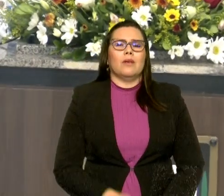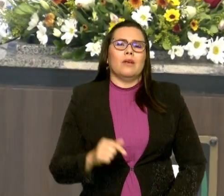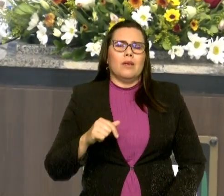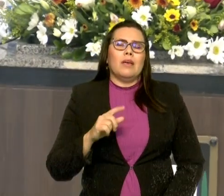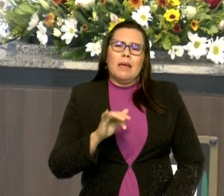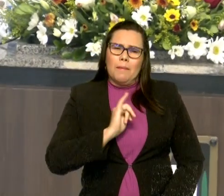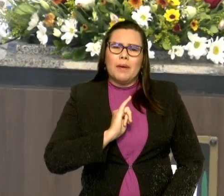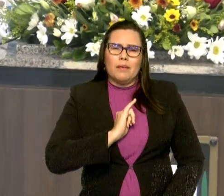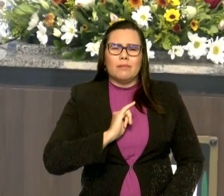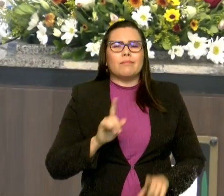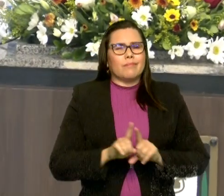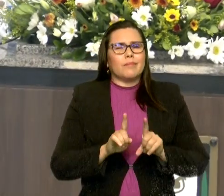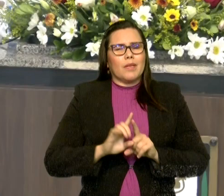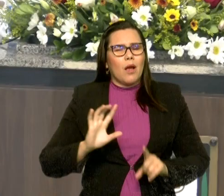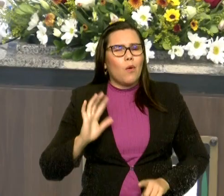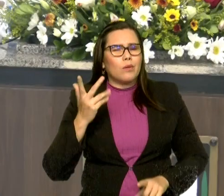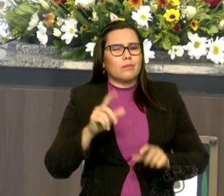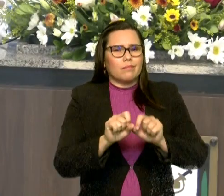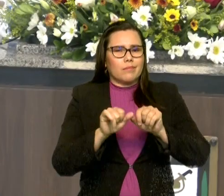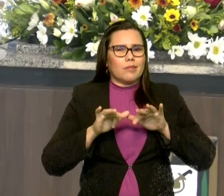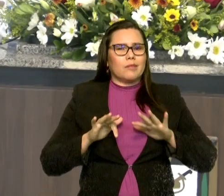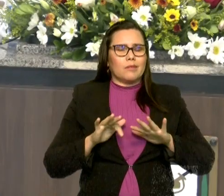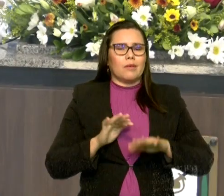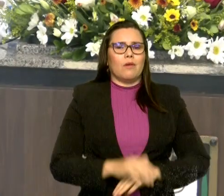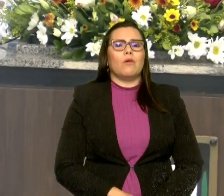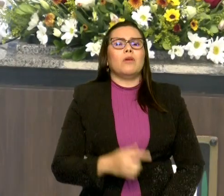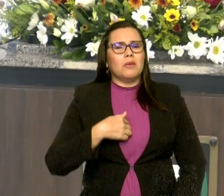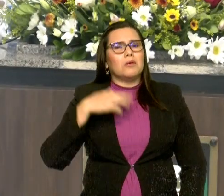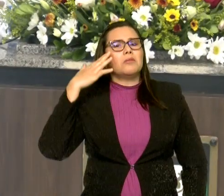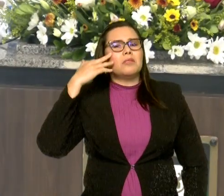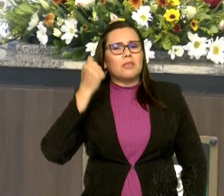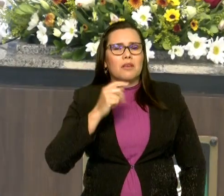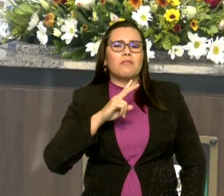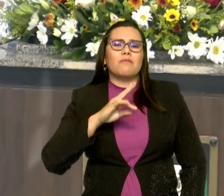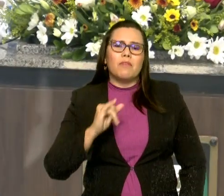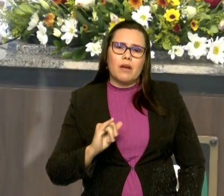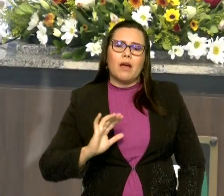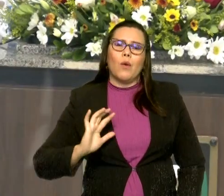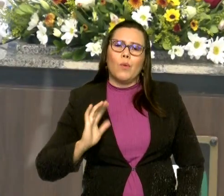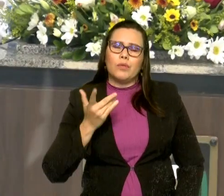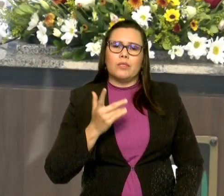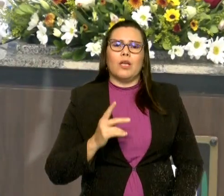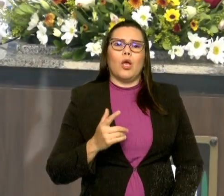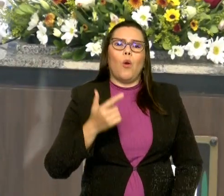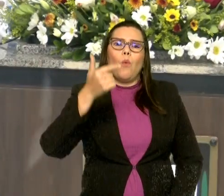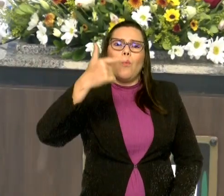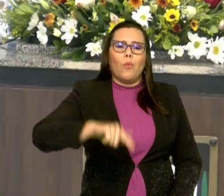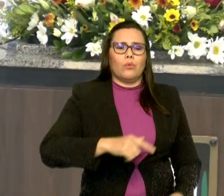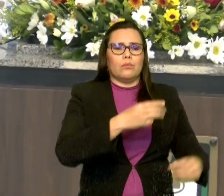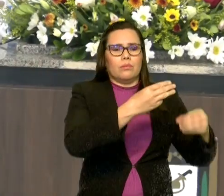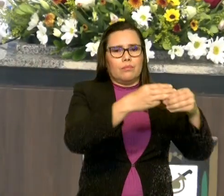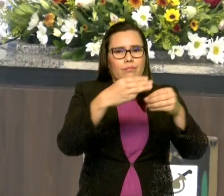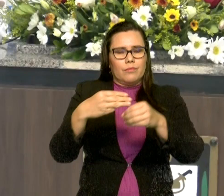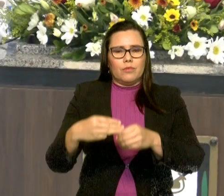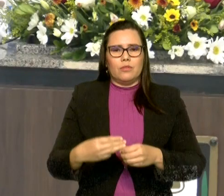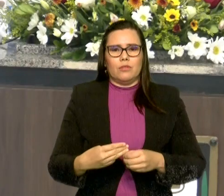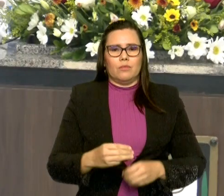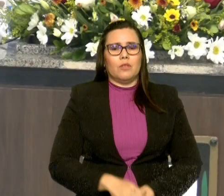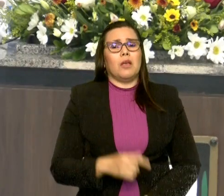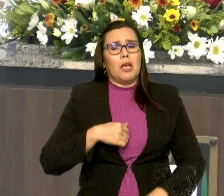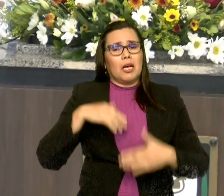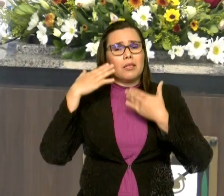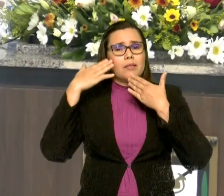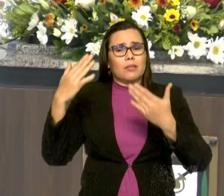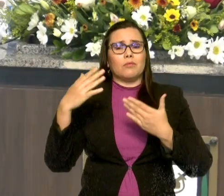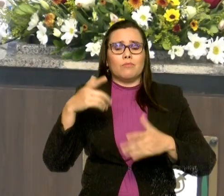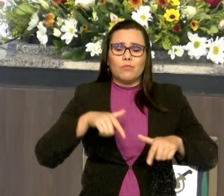que eu tenho certeza que irá continuar acontecendo isso no nosso estado, graças ao trabalho do nosso governador Carlos Brandão. Porque